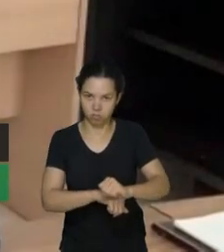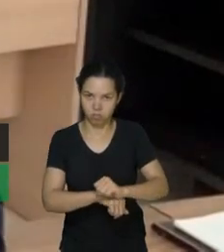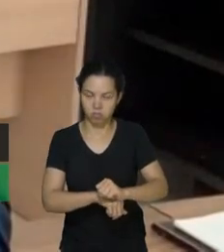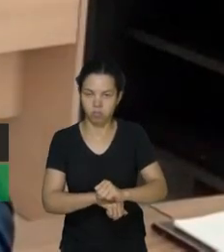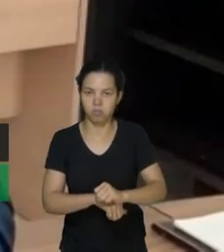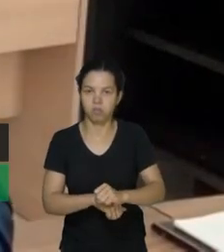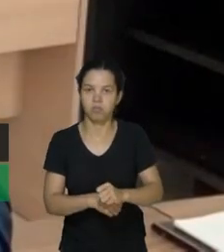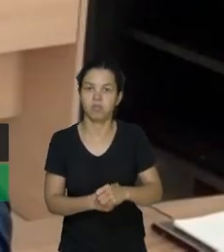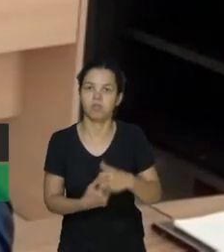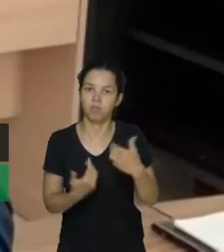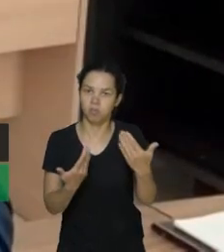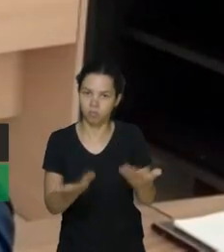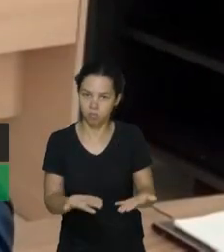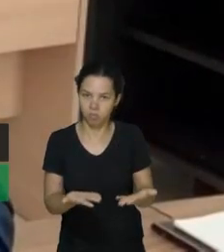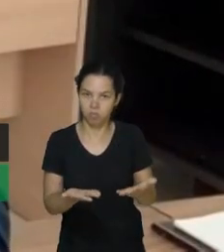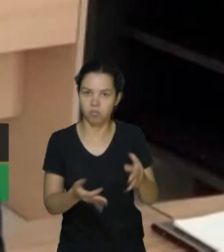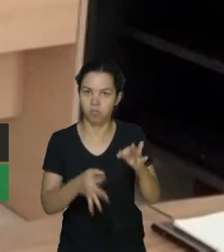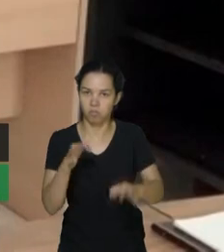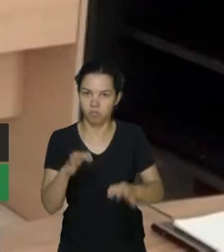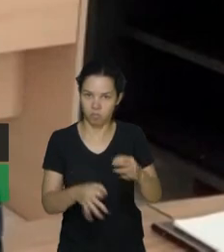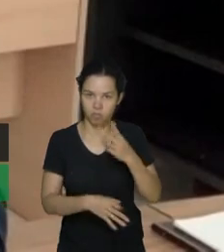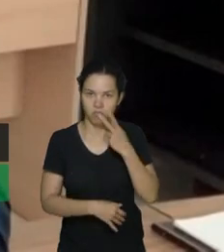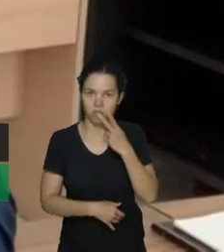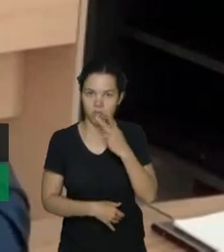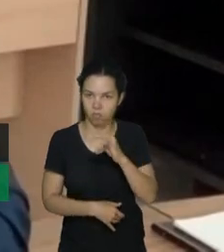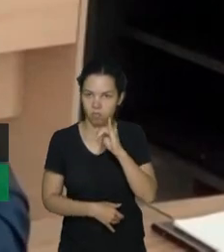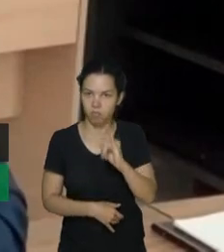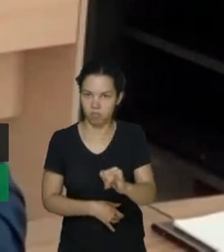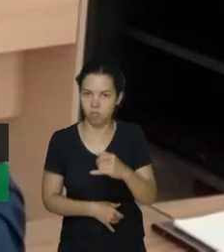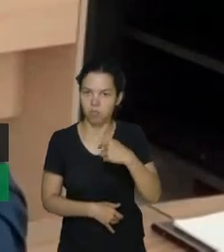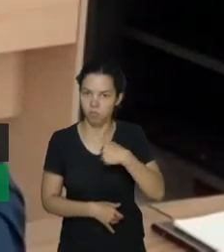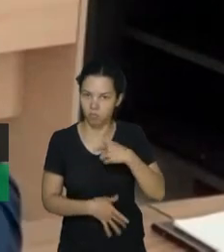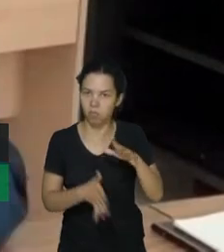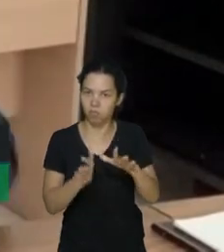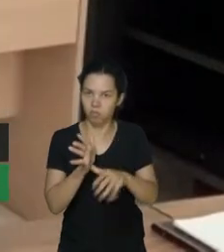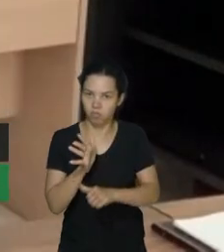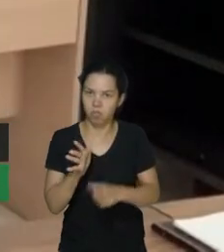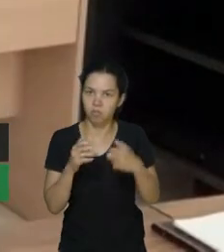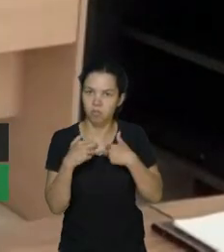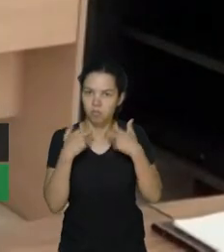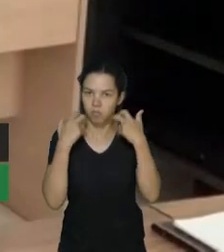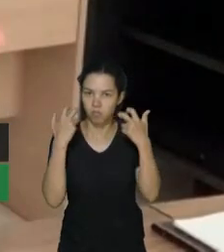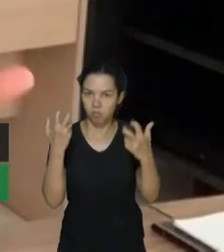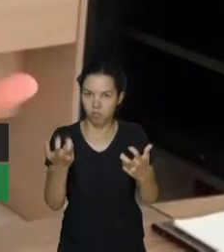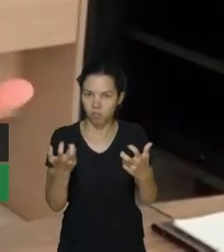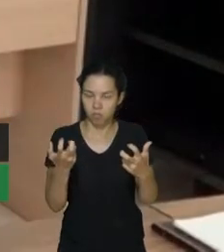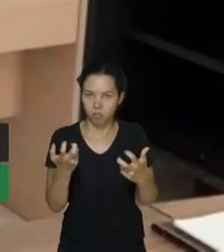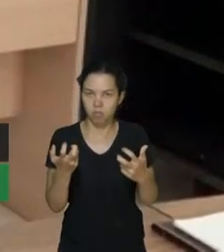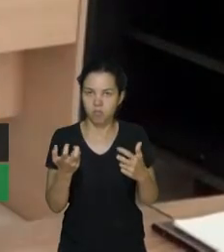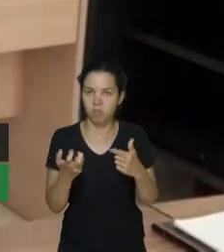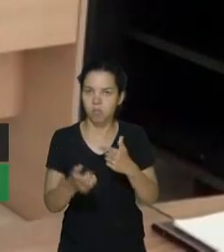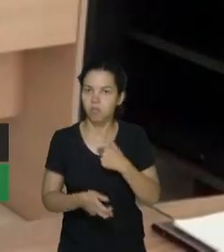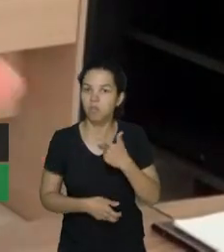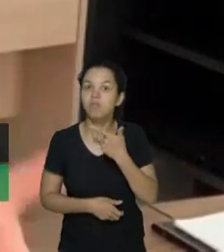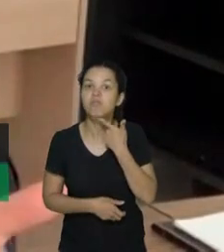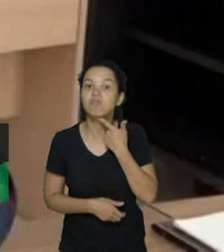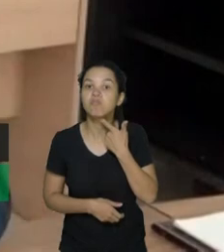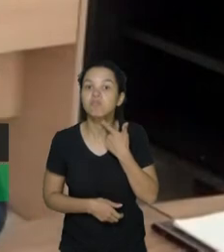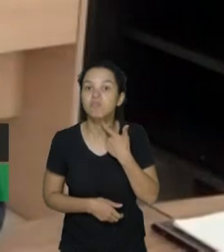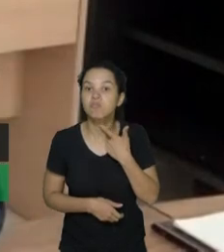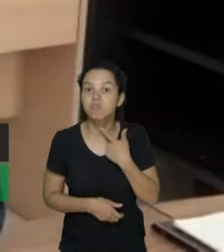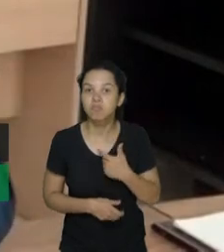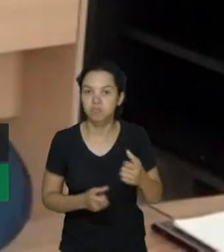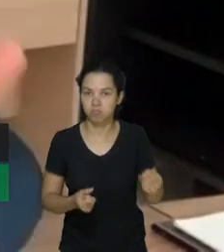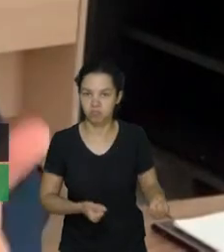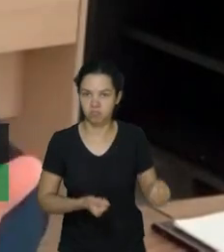do juiz e disse: eu roubei, eu sinto vergonha de ter roubado, mas é um vício de eu ter o